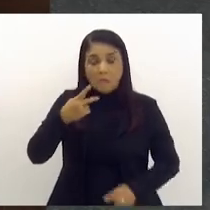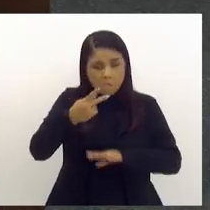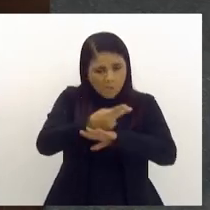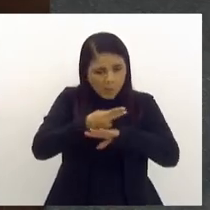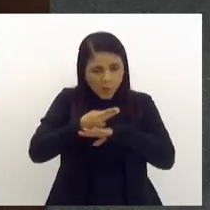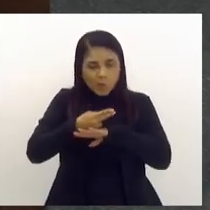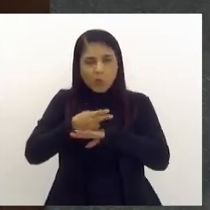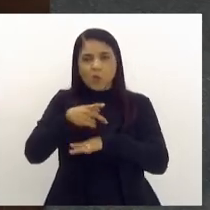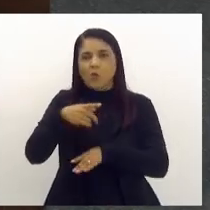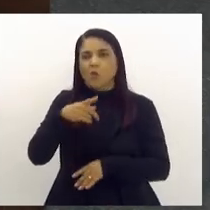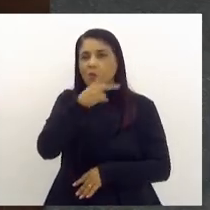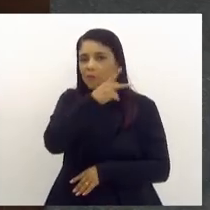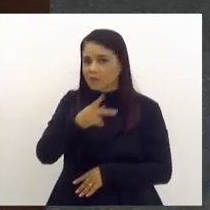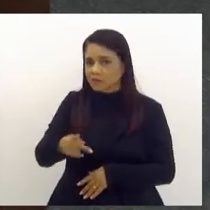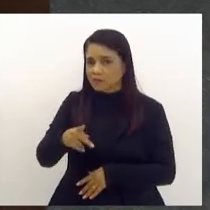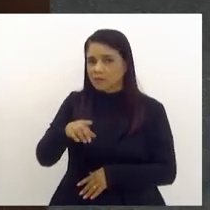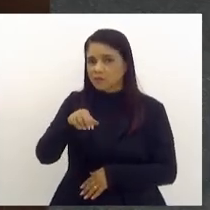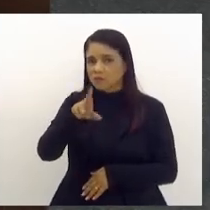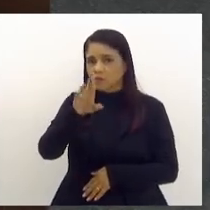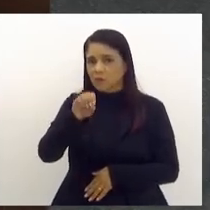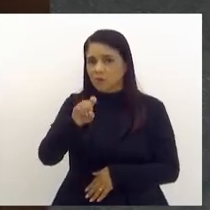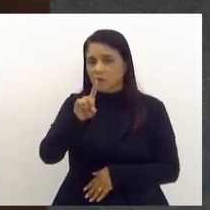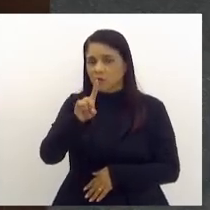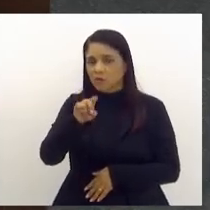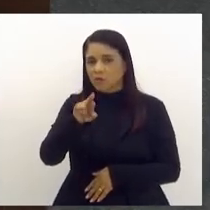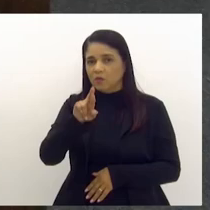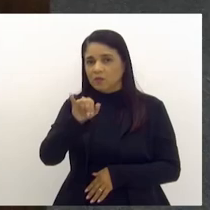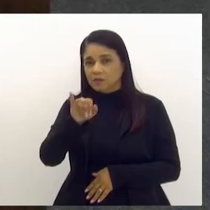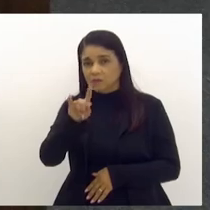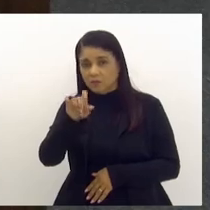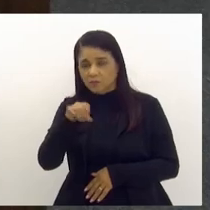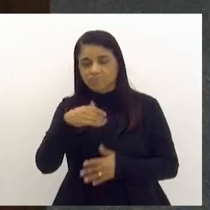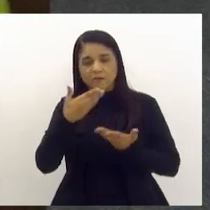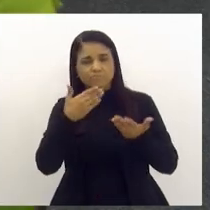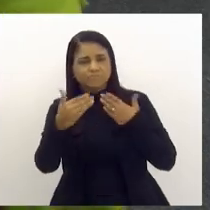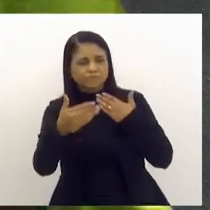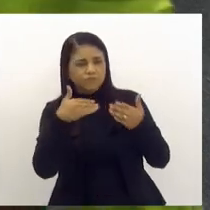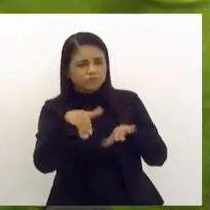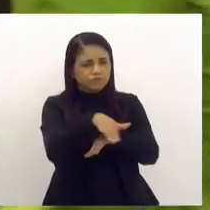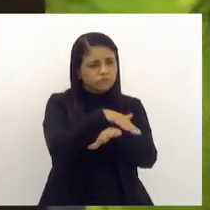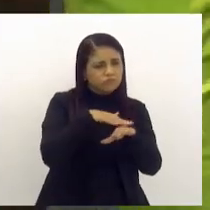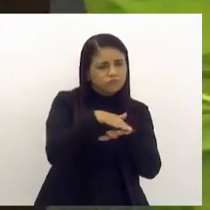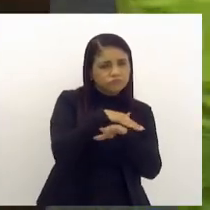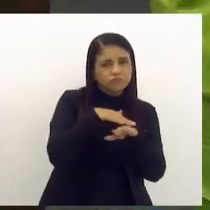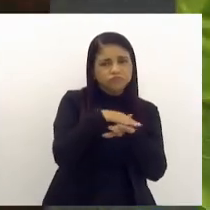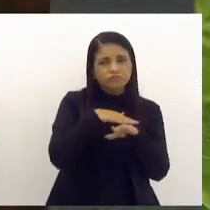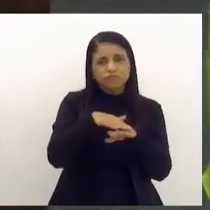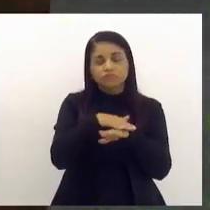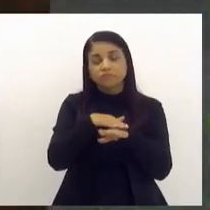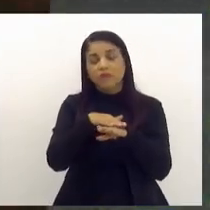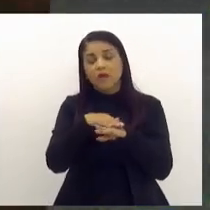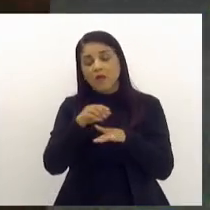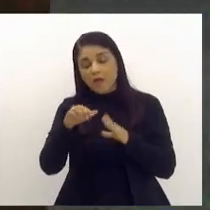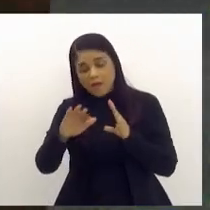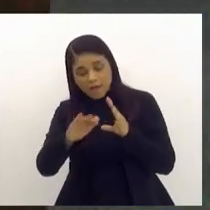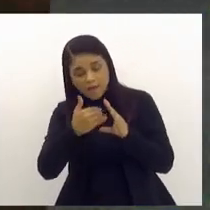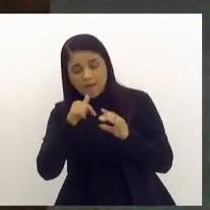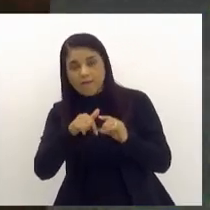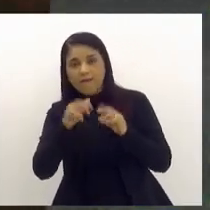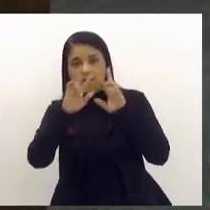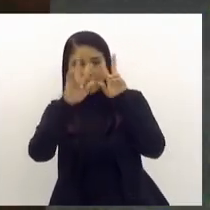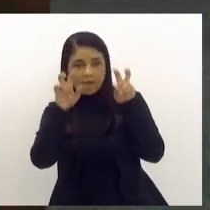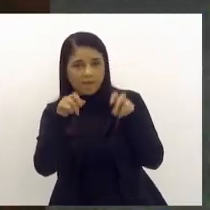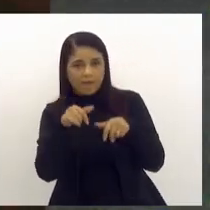o presidente Rodrigo Barcelar para dialogar com ele a respeito da mensagem do